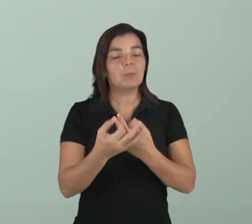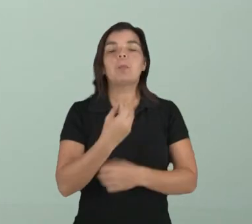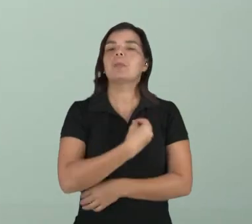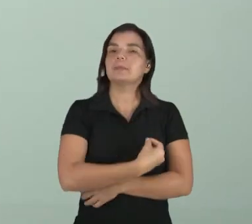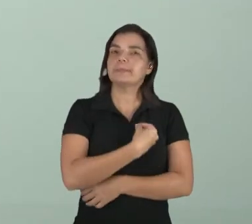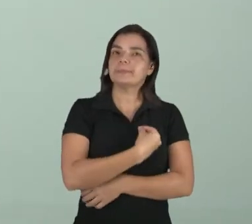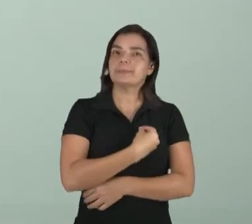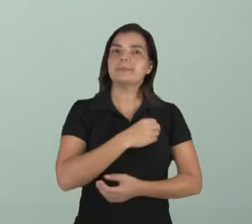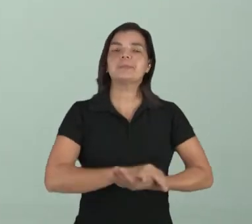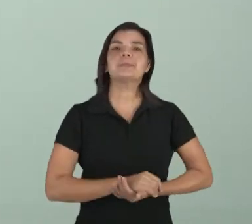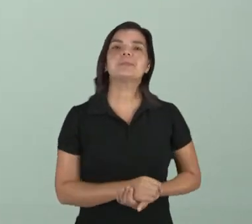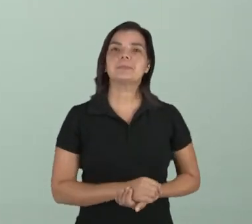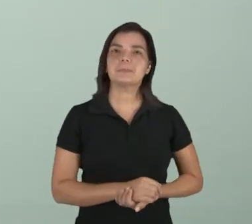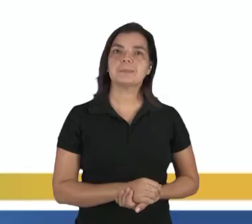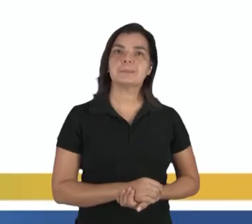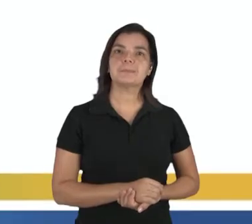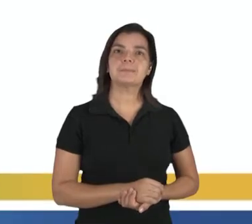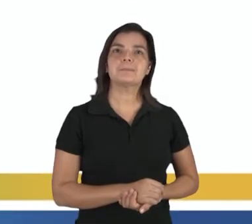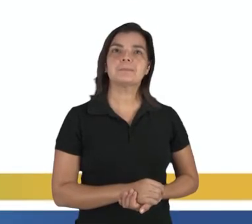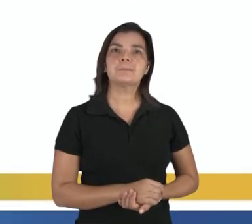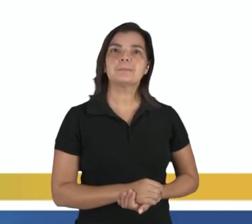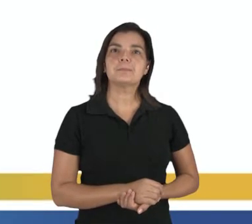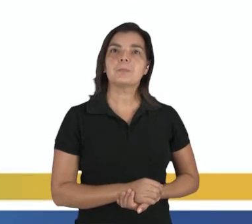se viver. Vamos lá para a próxima questão.